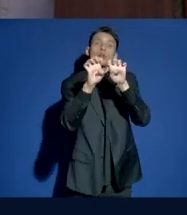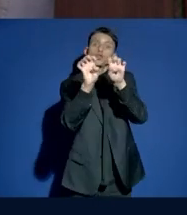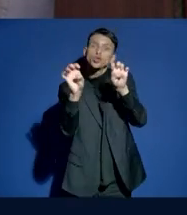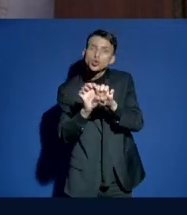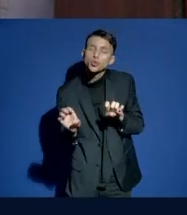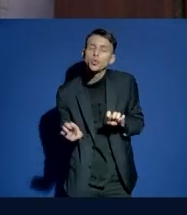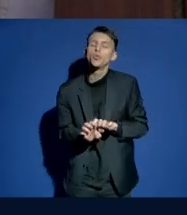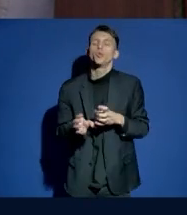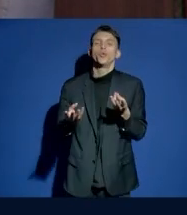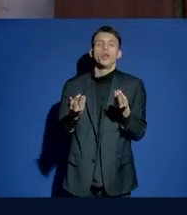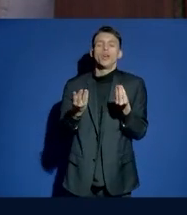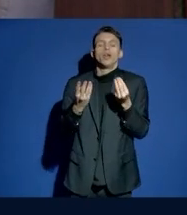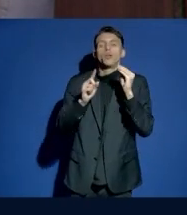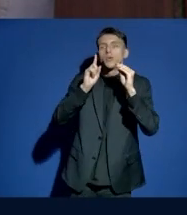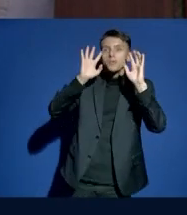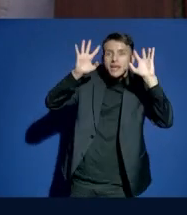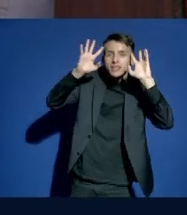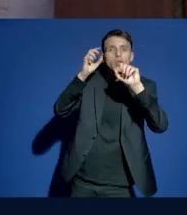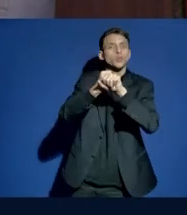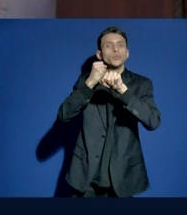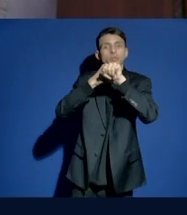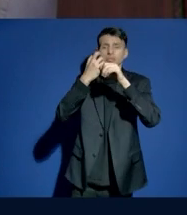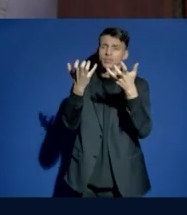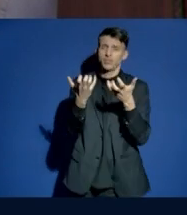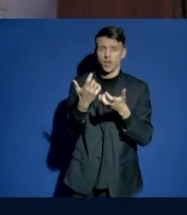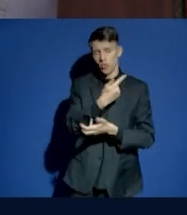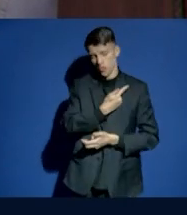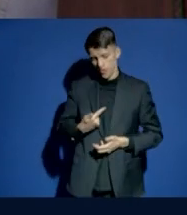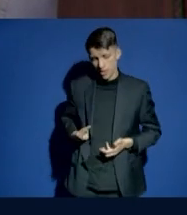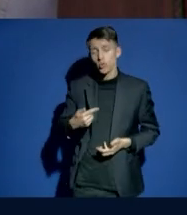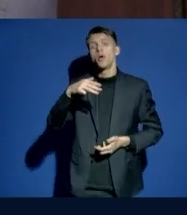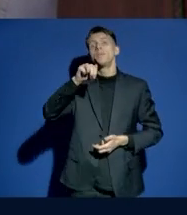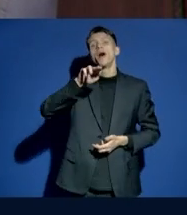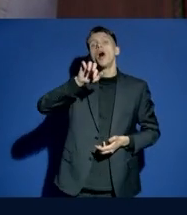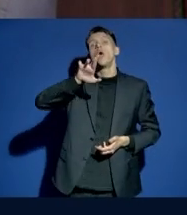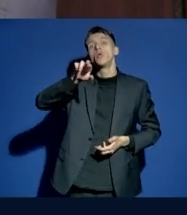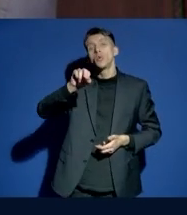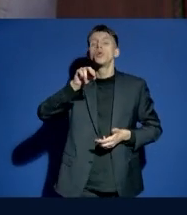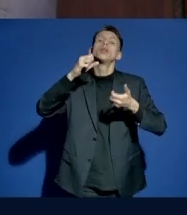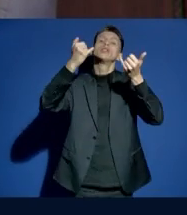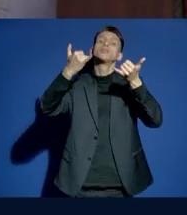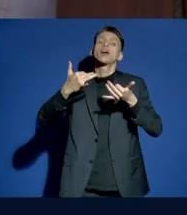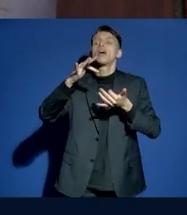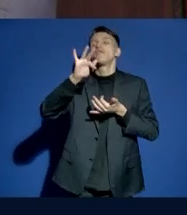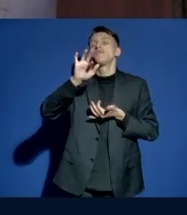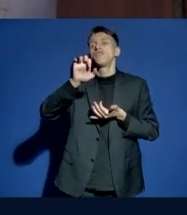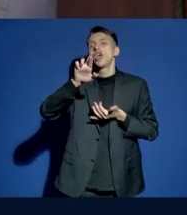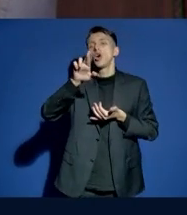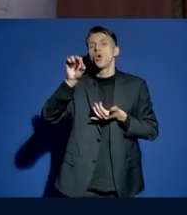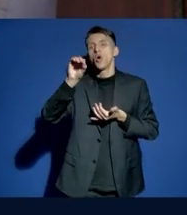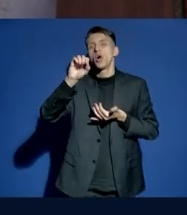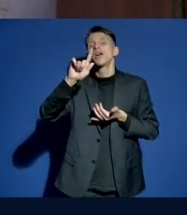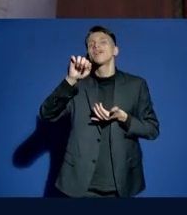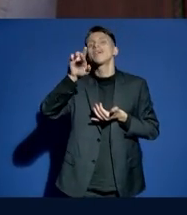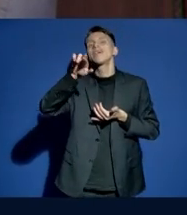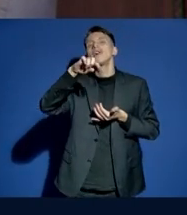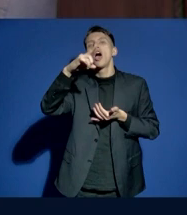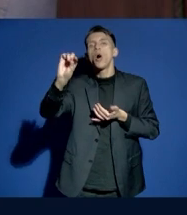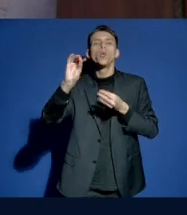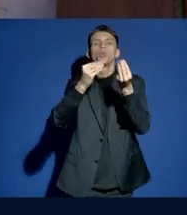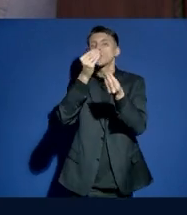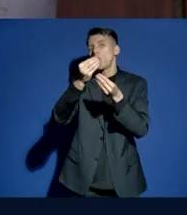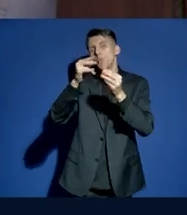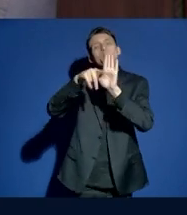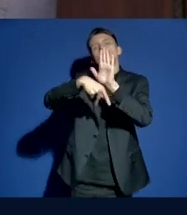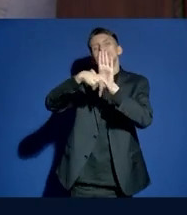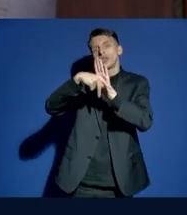acho que esse é um dos gargalos queria até que o governador Mauro Mendes falasse um pouco da ferrogrão com as questões ambientais como é que tá